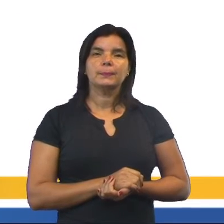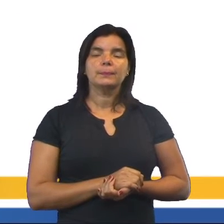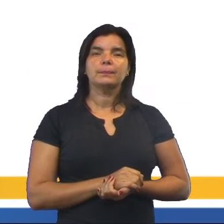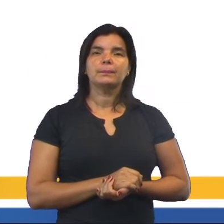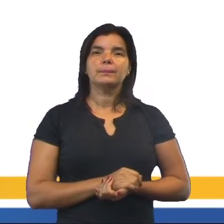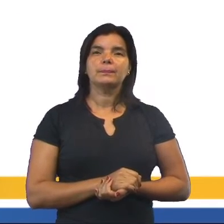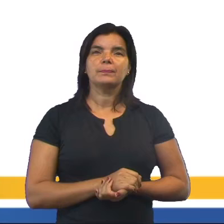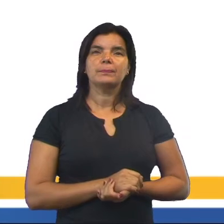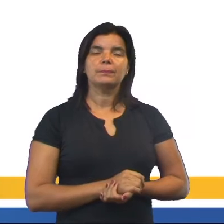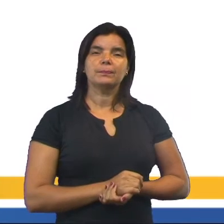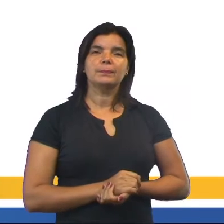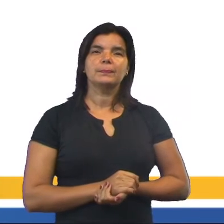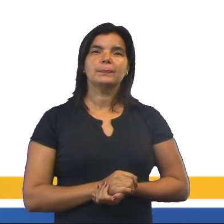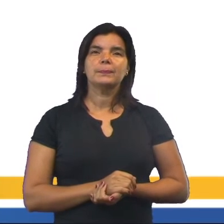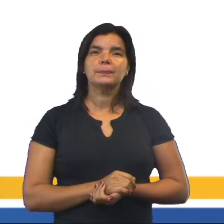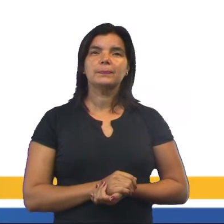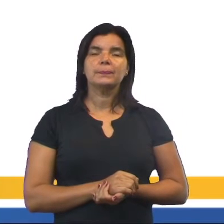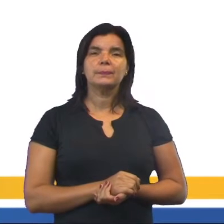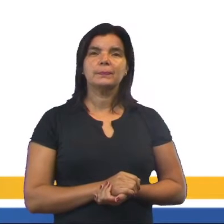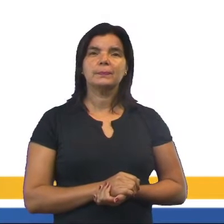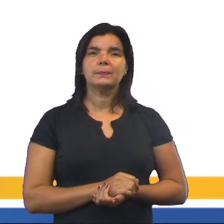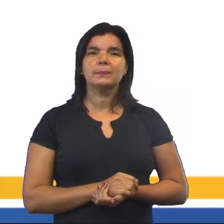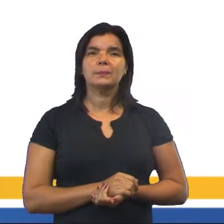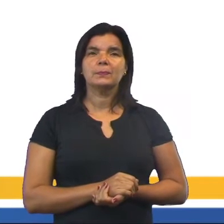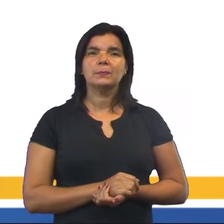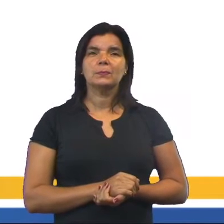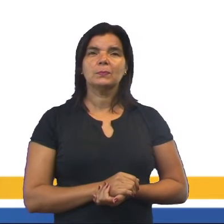Lamplighter, acendedor de luzes.